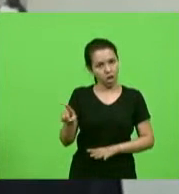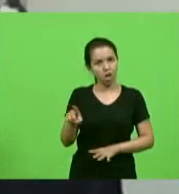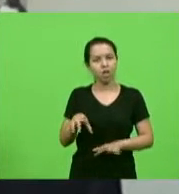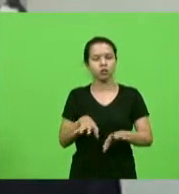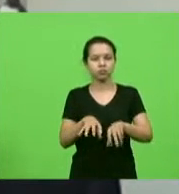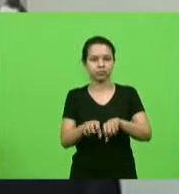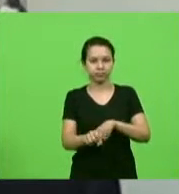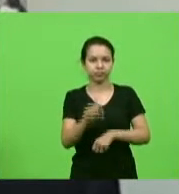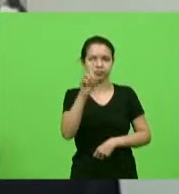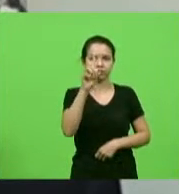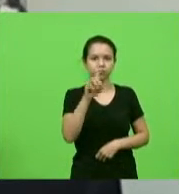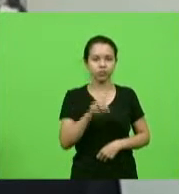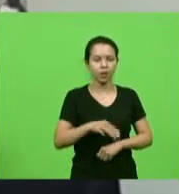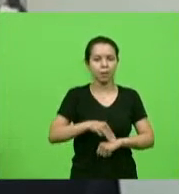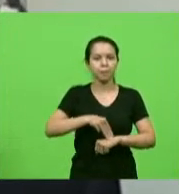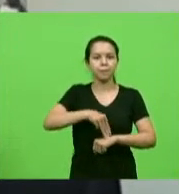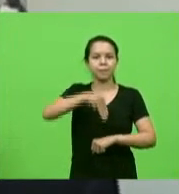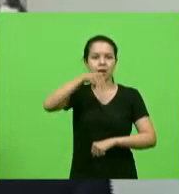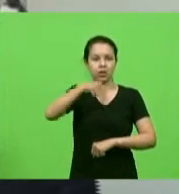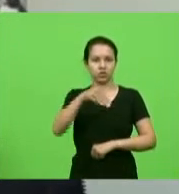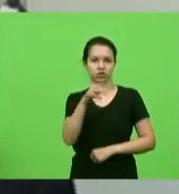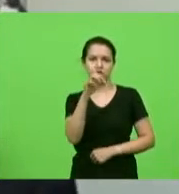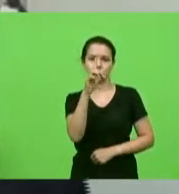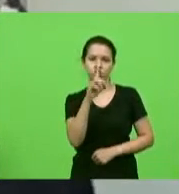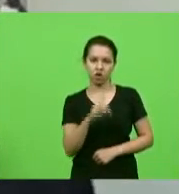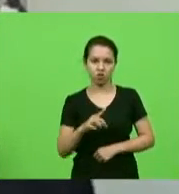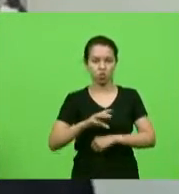mestre em Direito Constitucional,